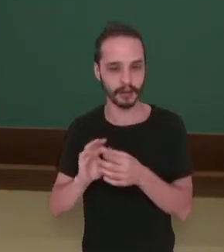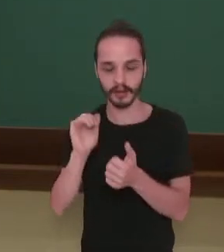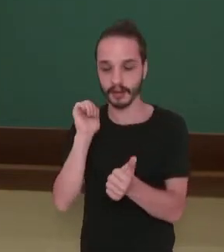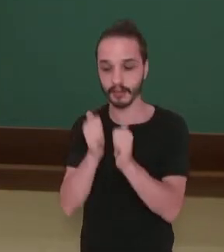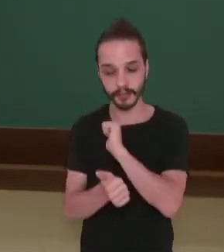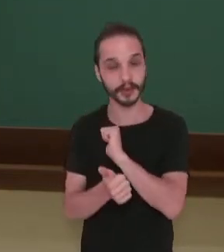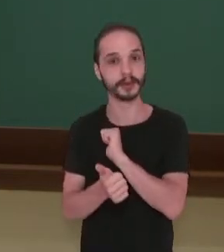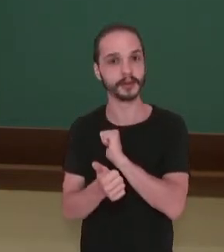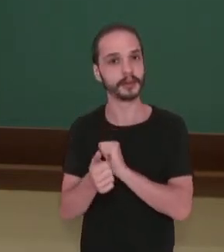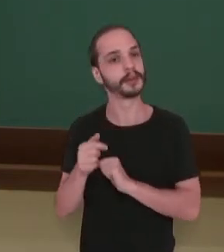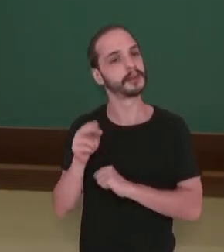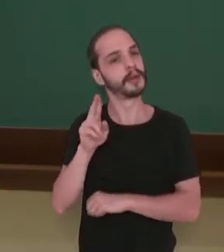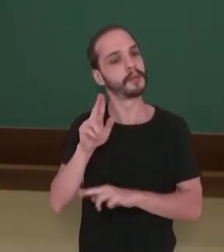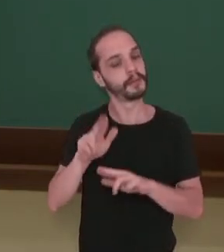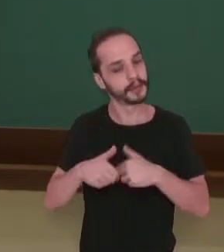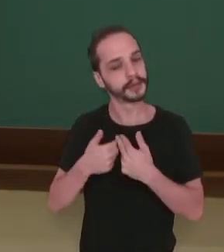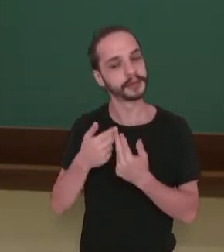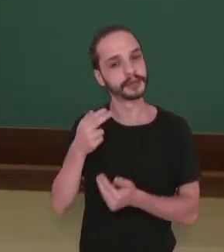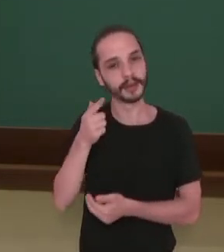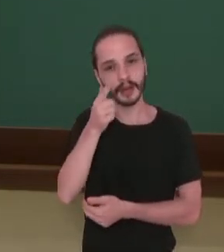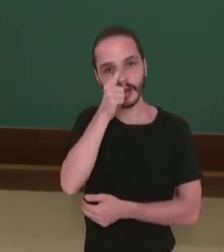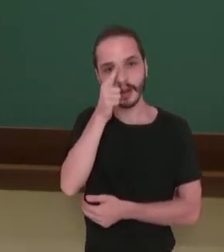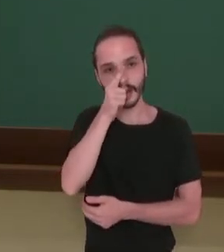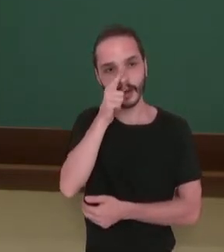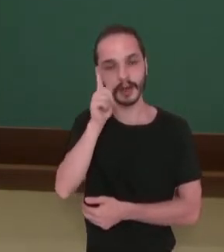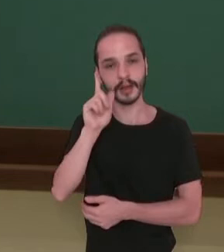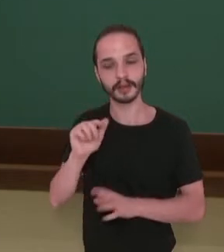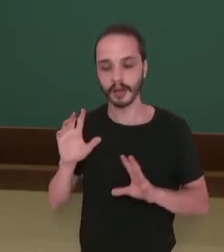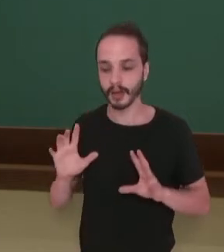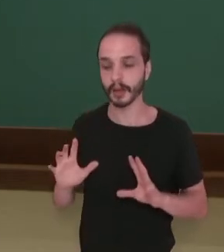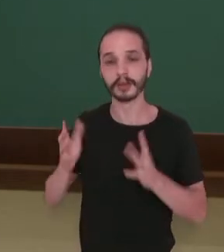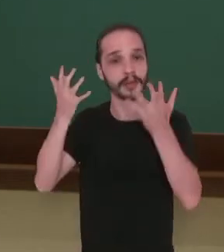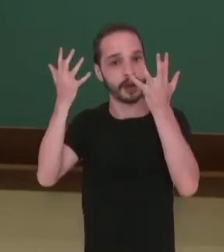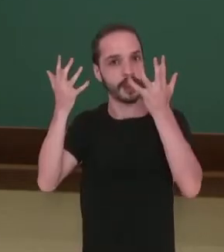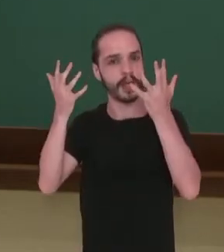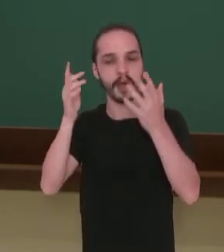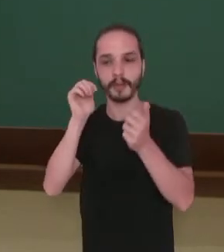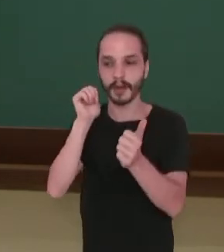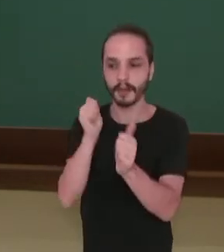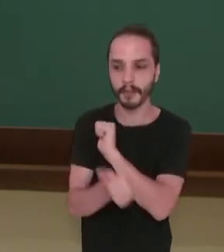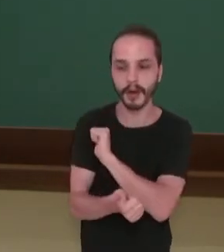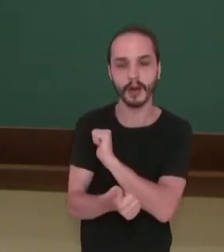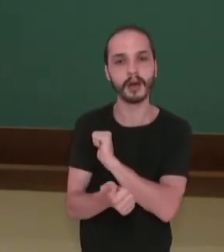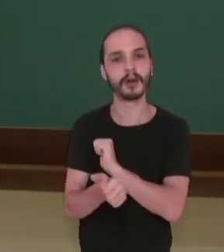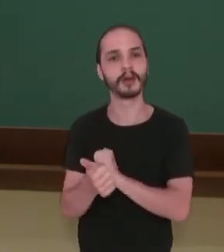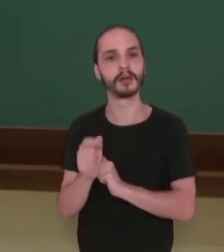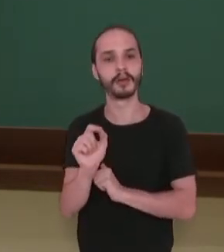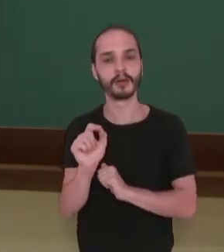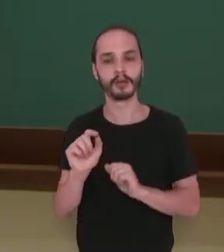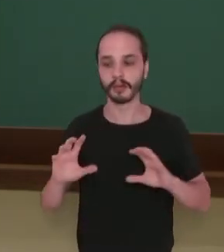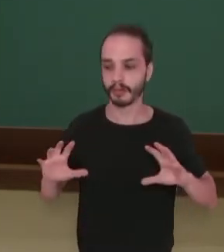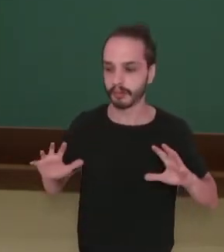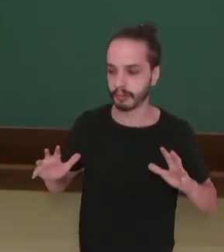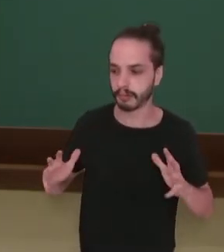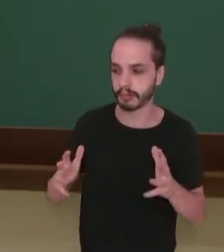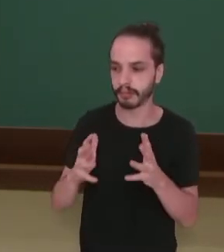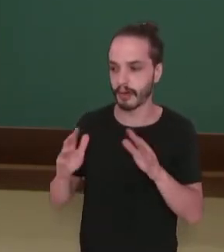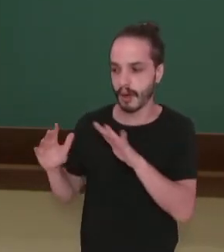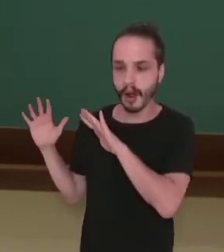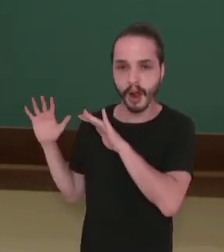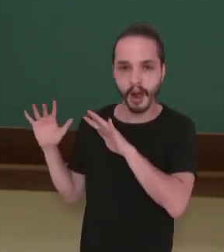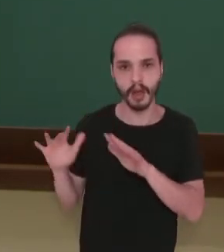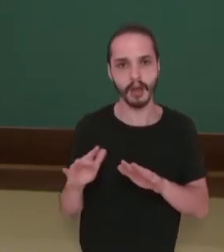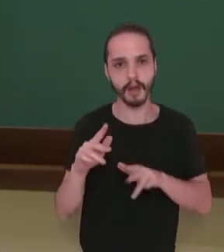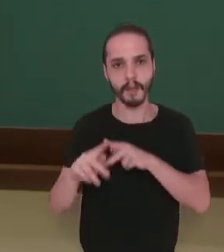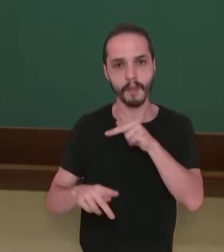Grécia era utilizada para celebração desses esportes ali, para quando reunia o povo.